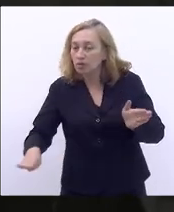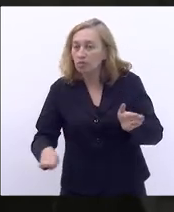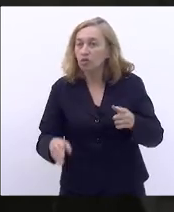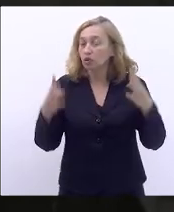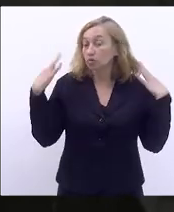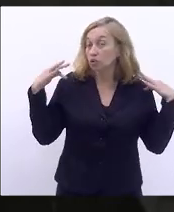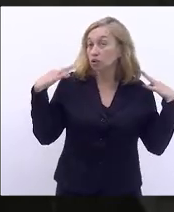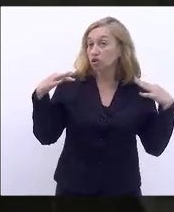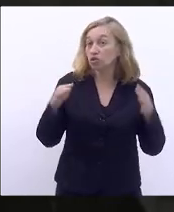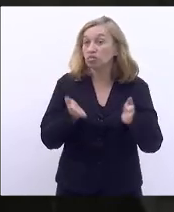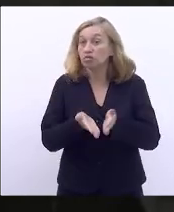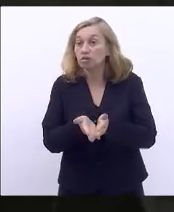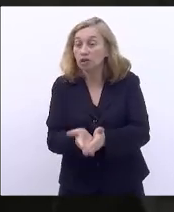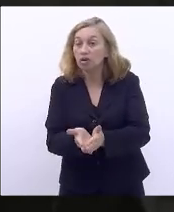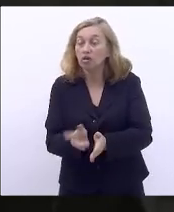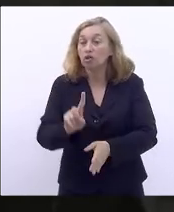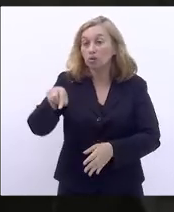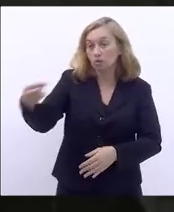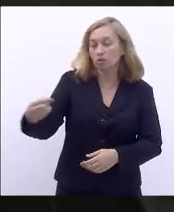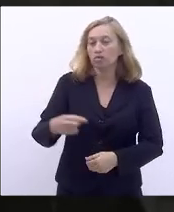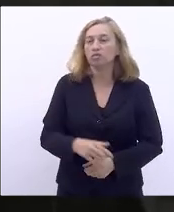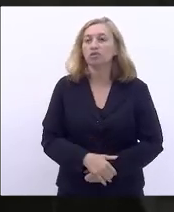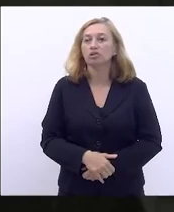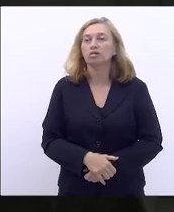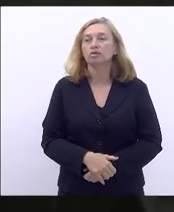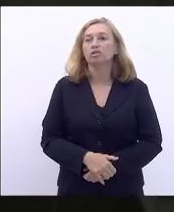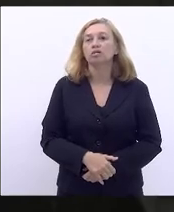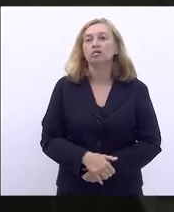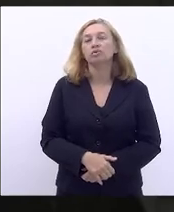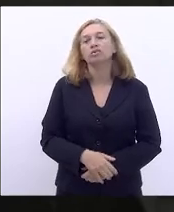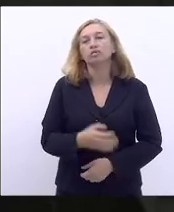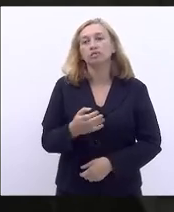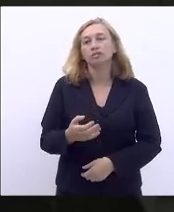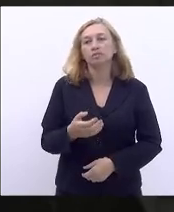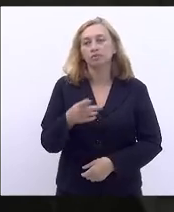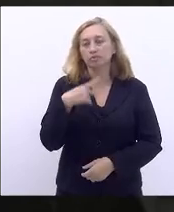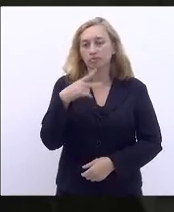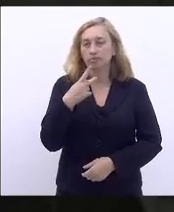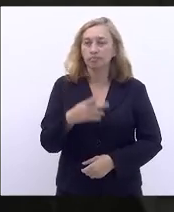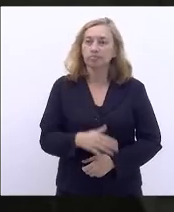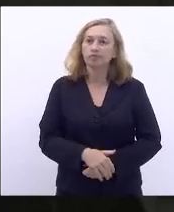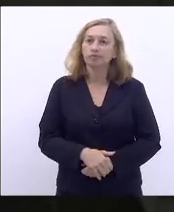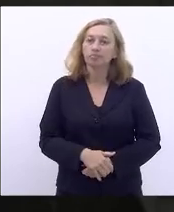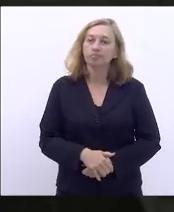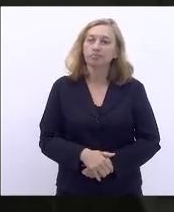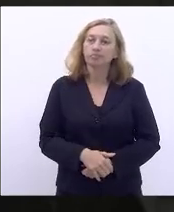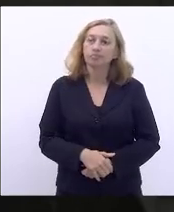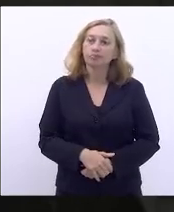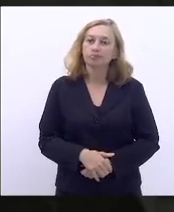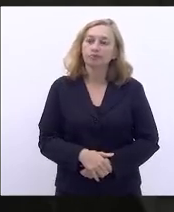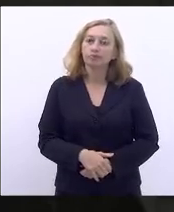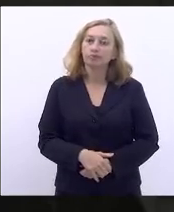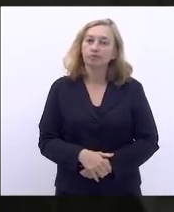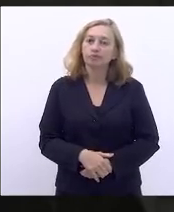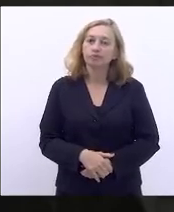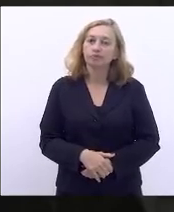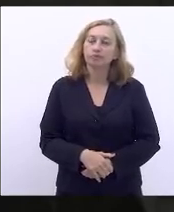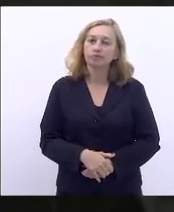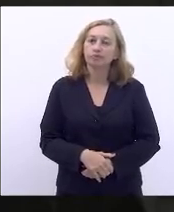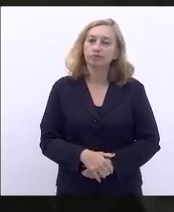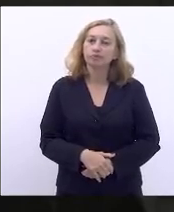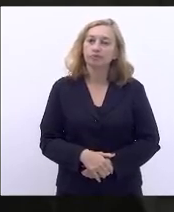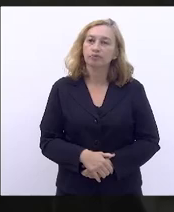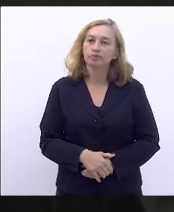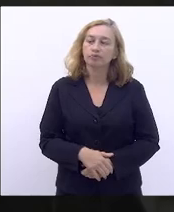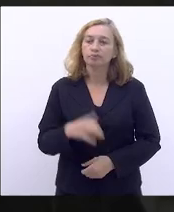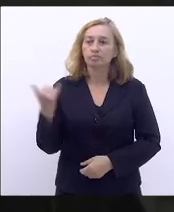náutico, dentre outras. Então, o que eu queria aqui fazer esse destaque é pela relevância que tem